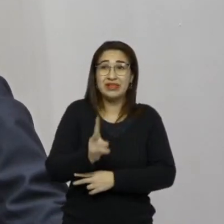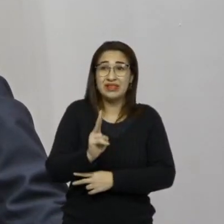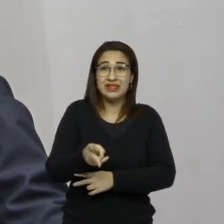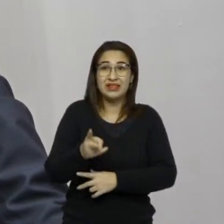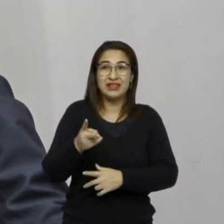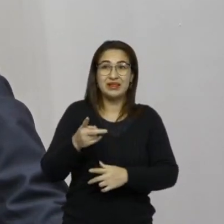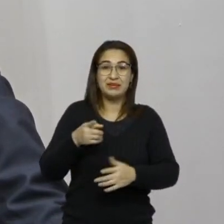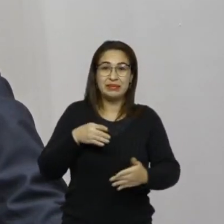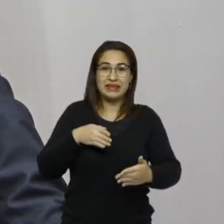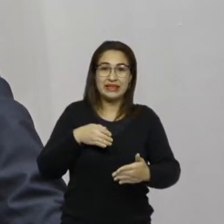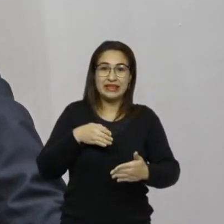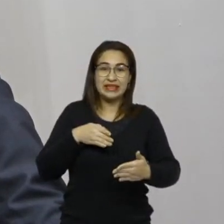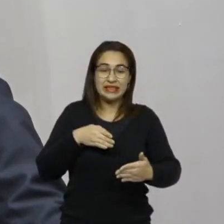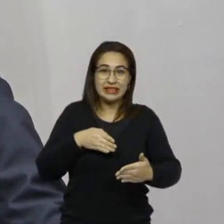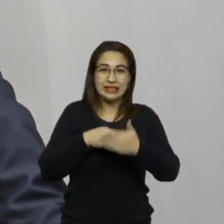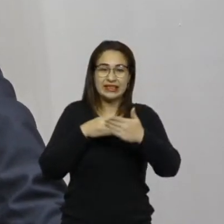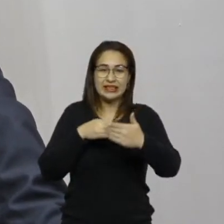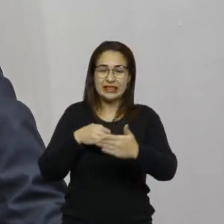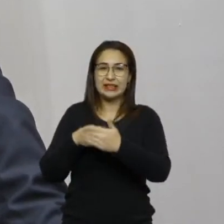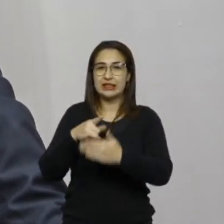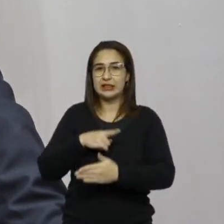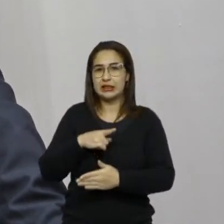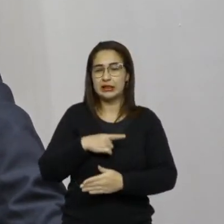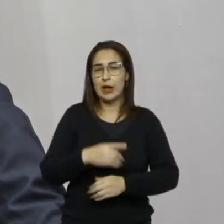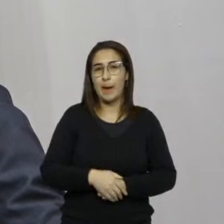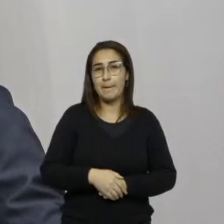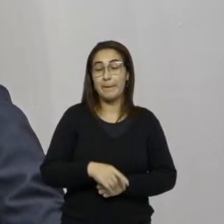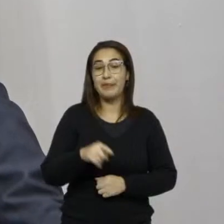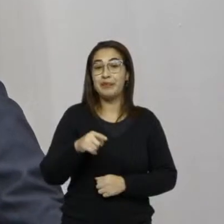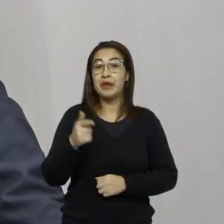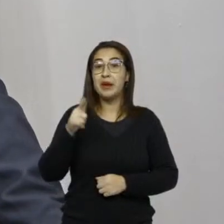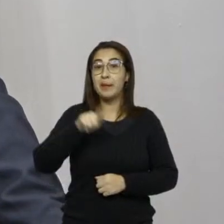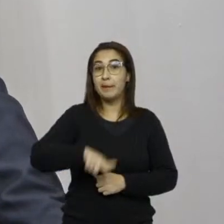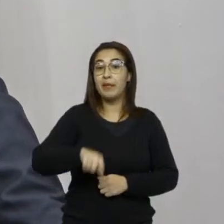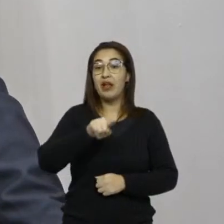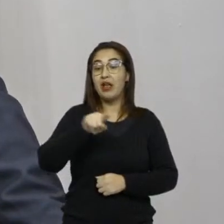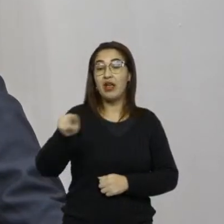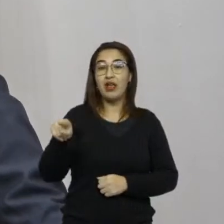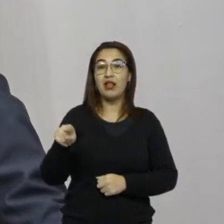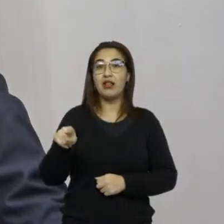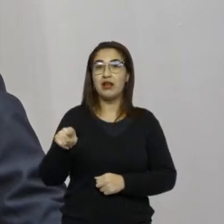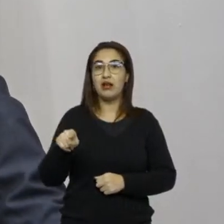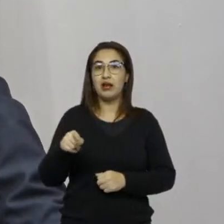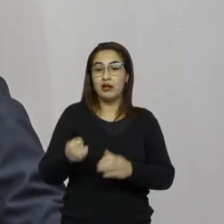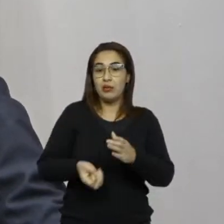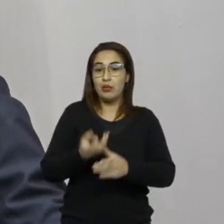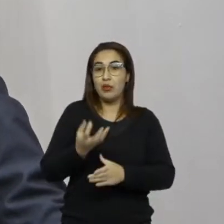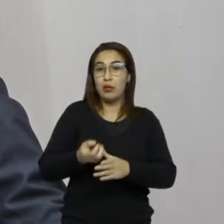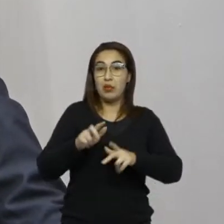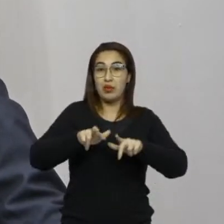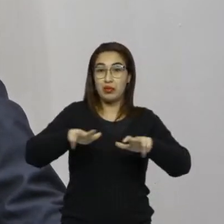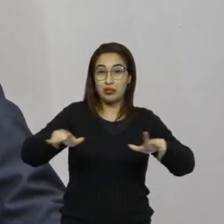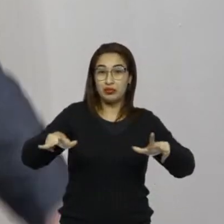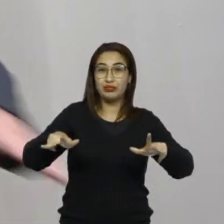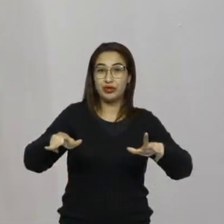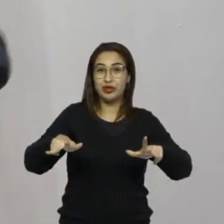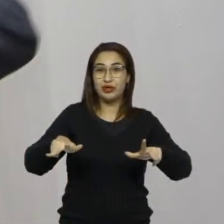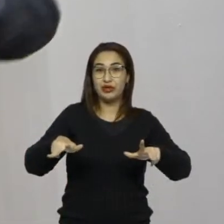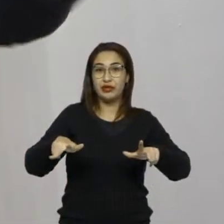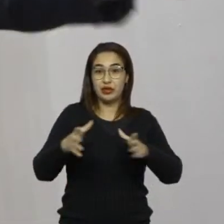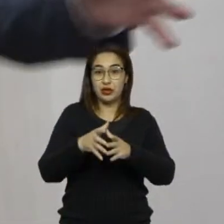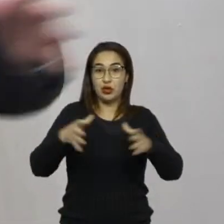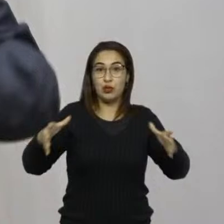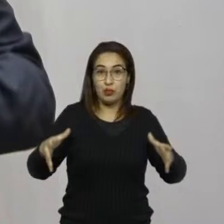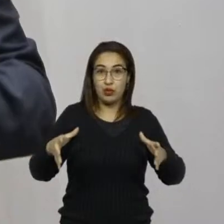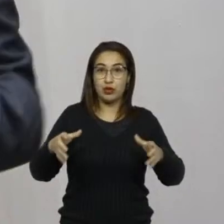instante. Quem produz em alta escala pode passar o veneno de avião sem problema nenhum. Se atingir,